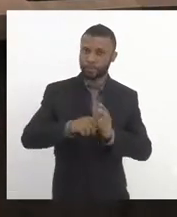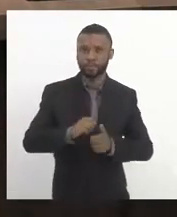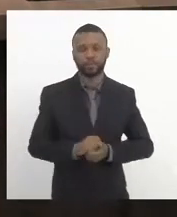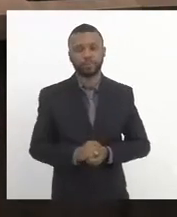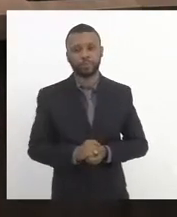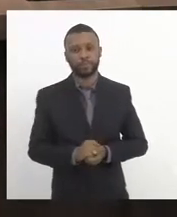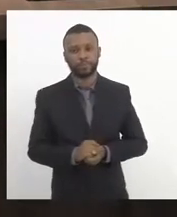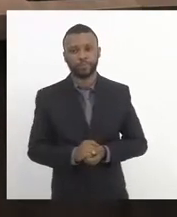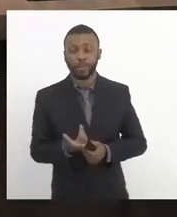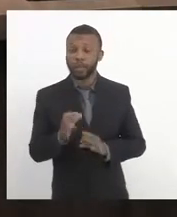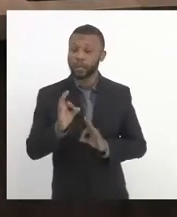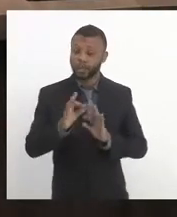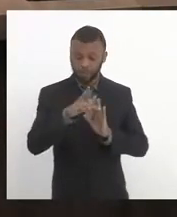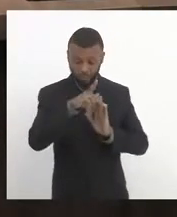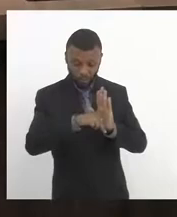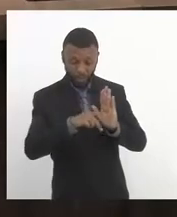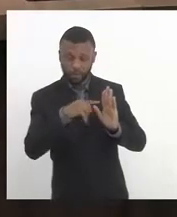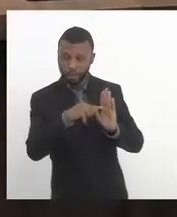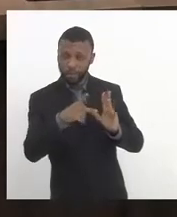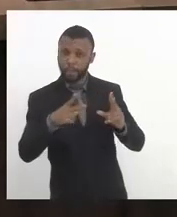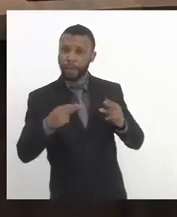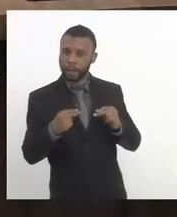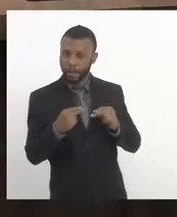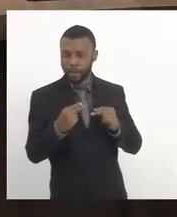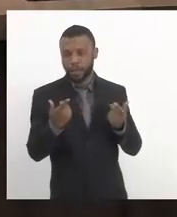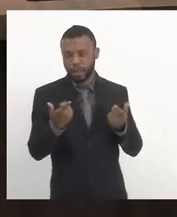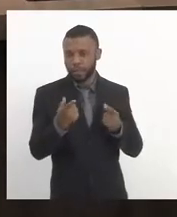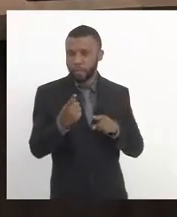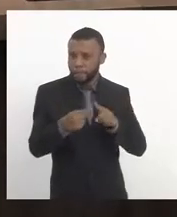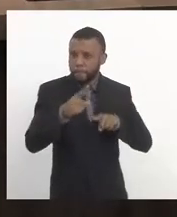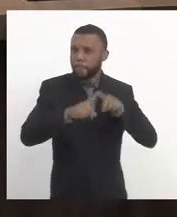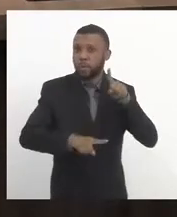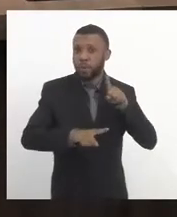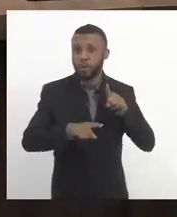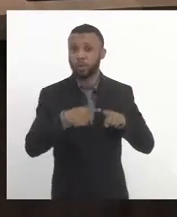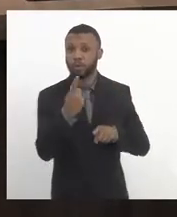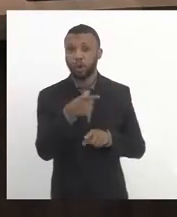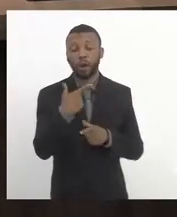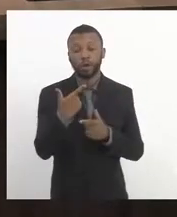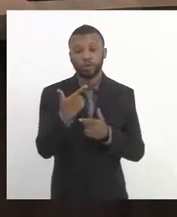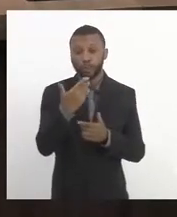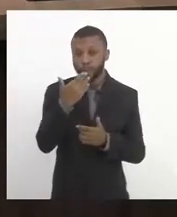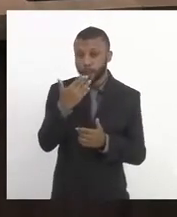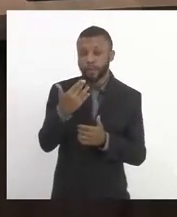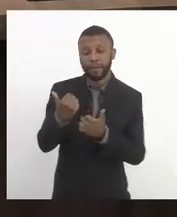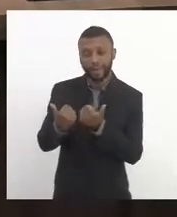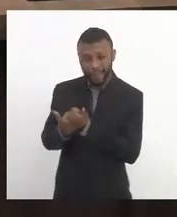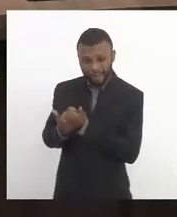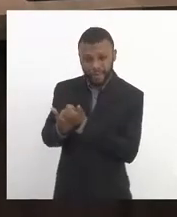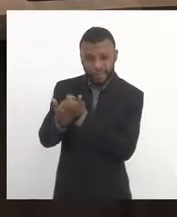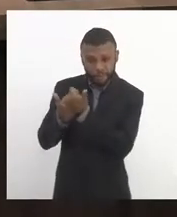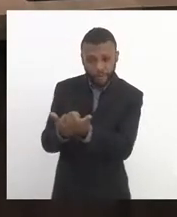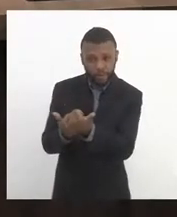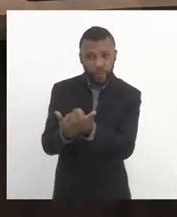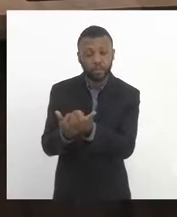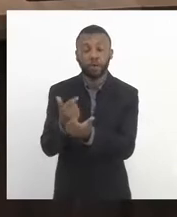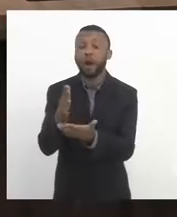é meritório, merece prosperar. O nosso parecer é favorável com emendas, algumas emendas